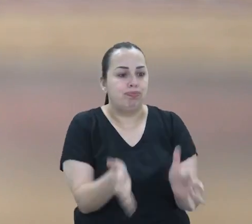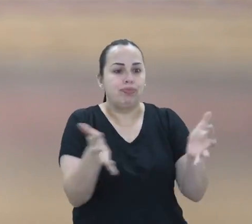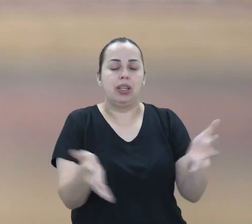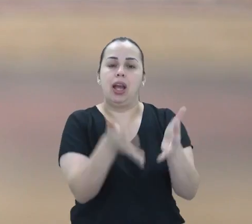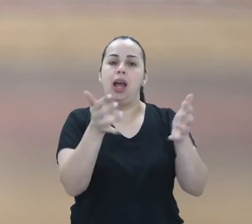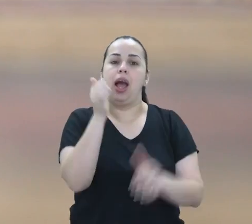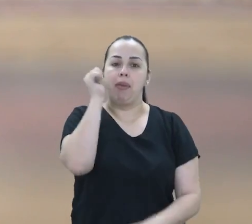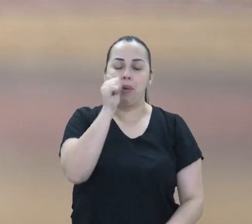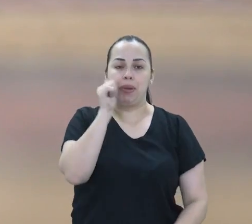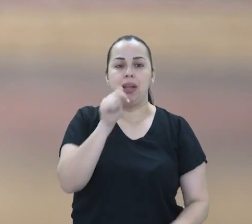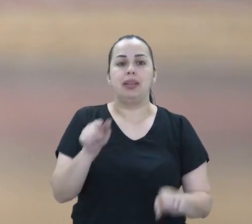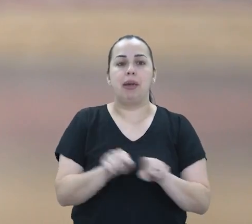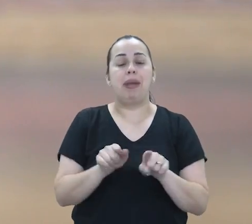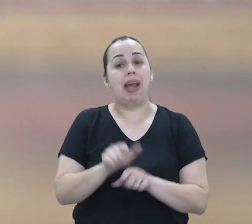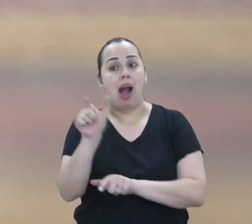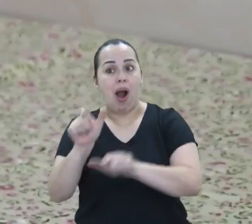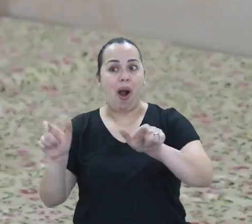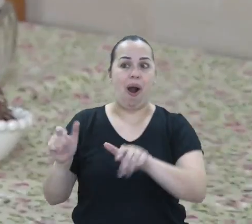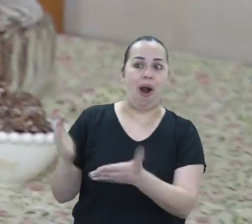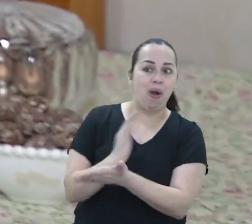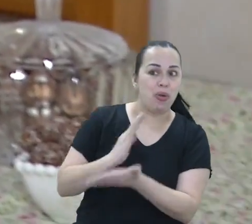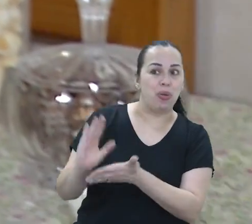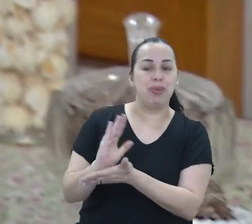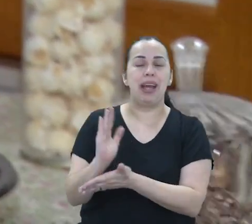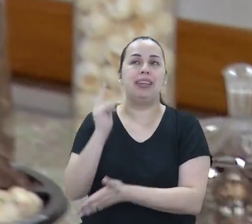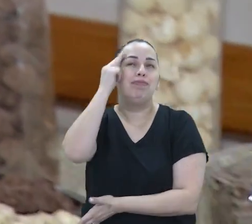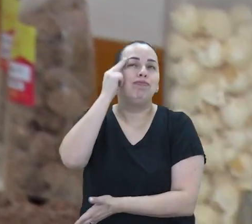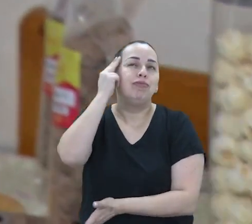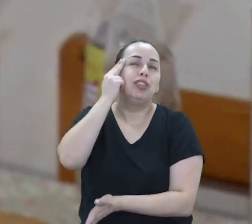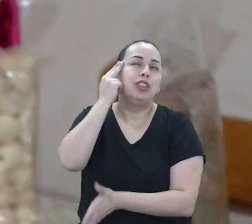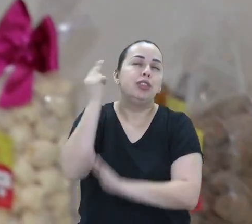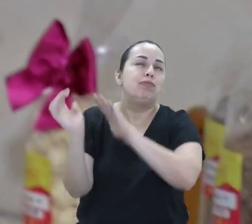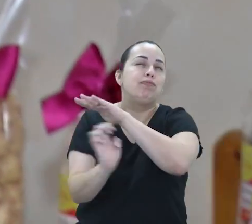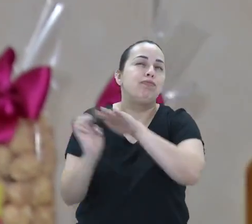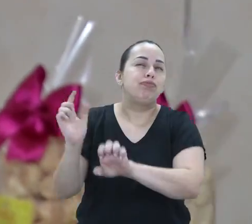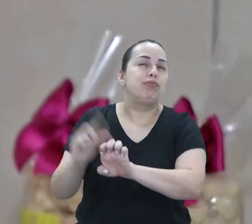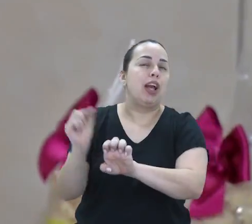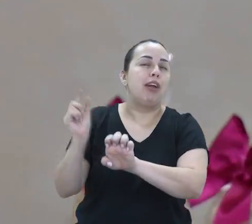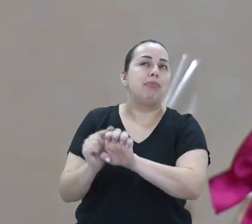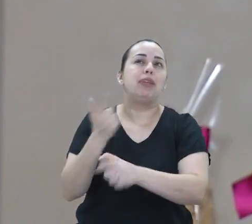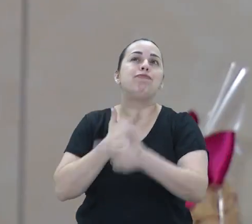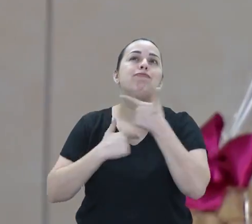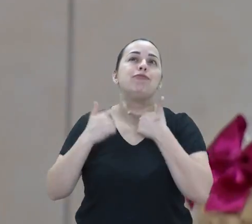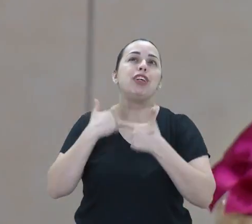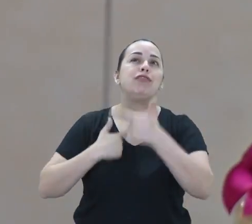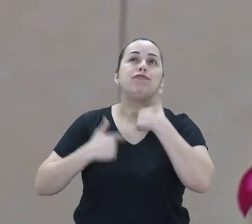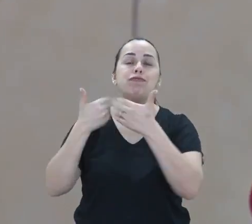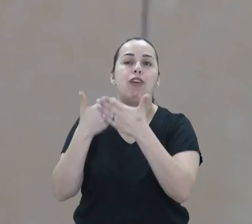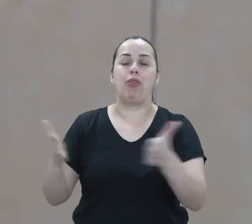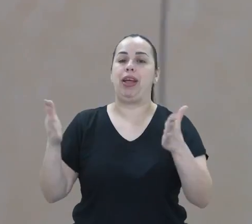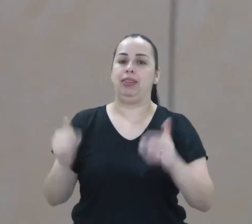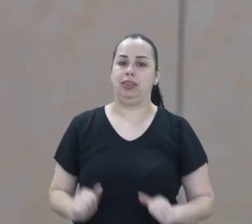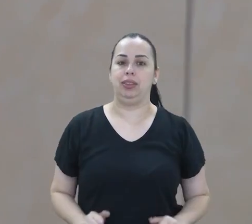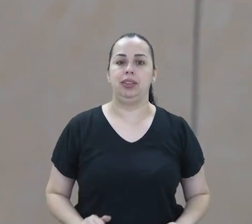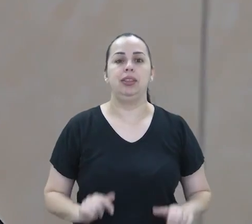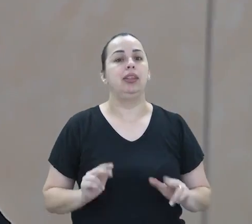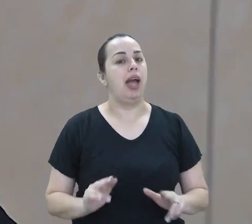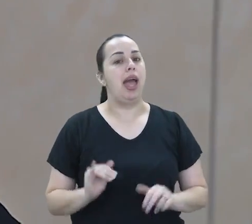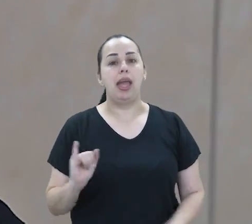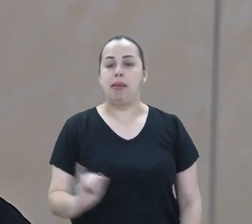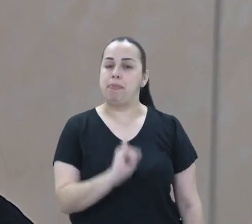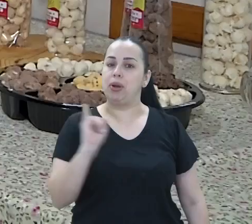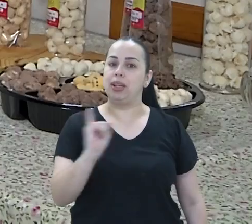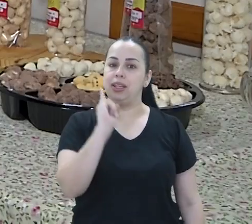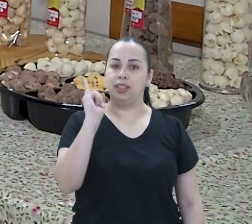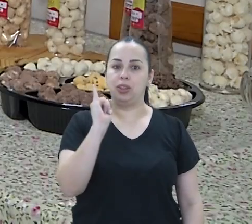as milhões de mulheres empreendedoras e também aquelas que sonham em tornar rentável algum serviço ou produto que fazem